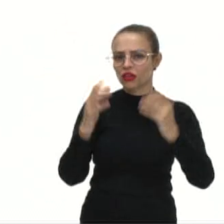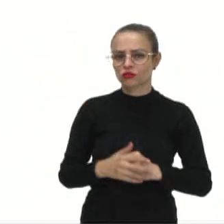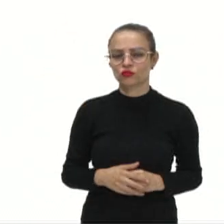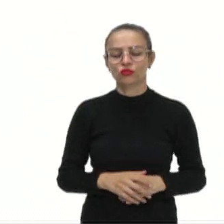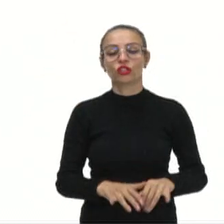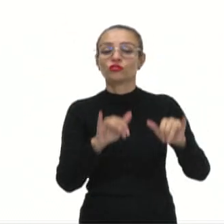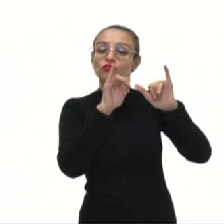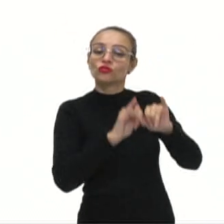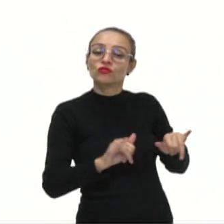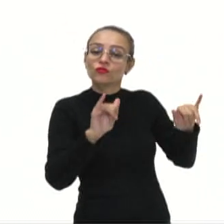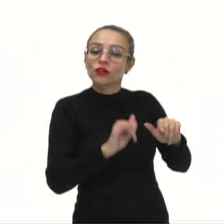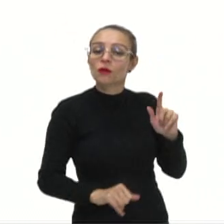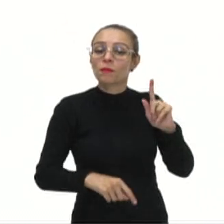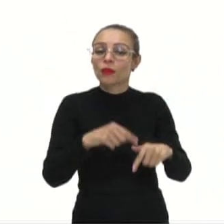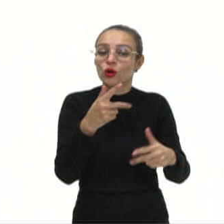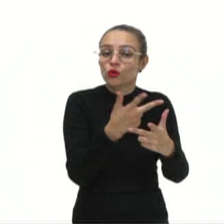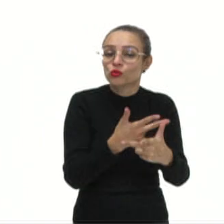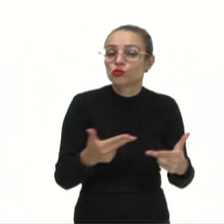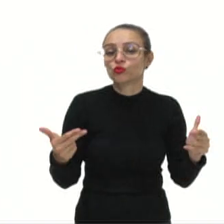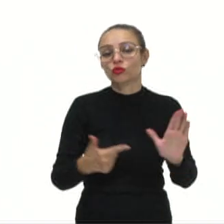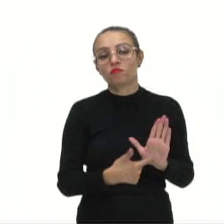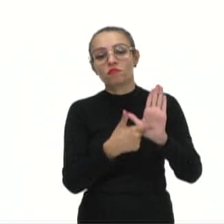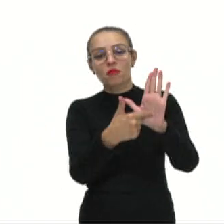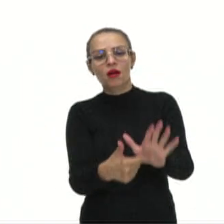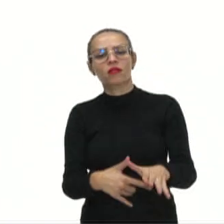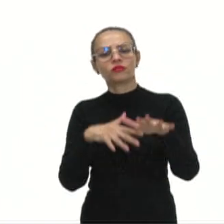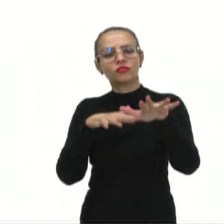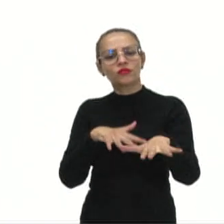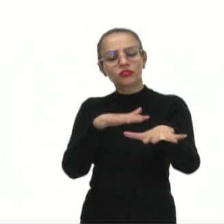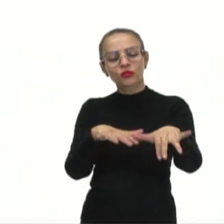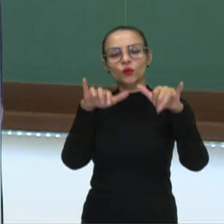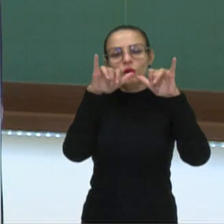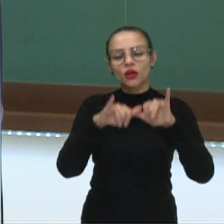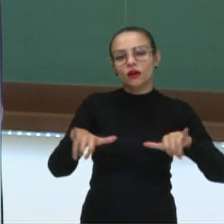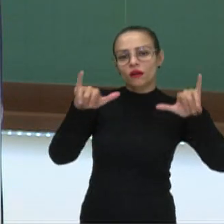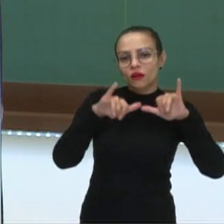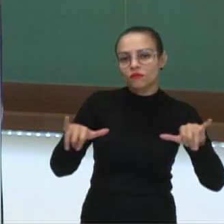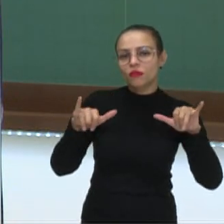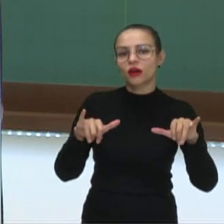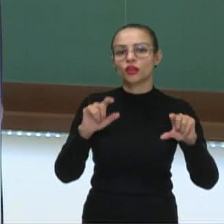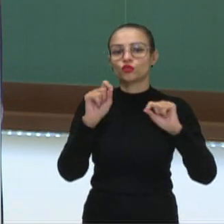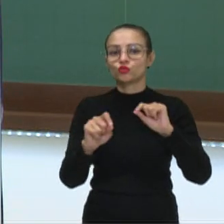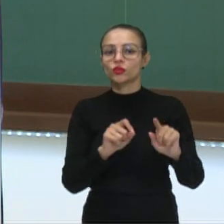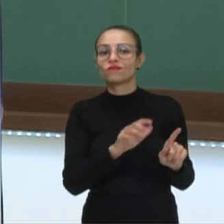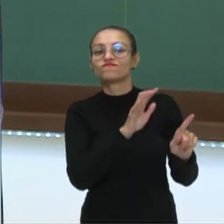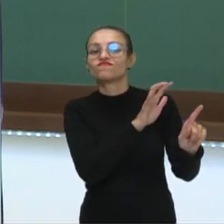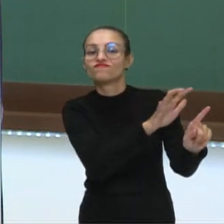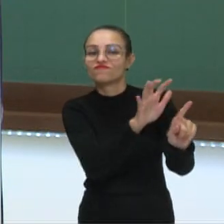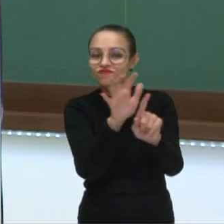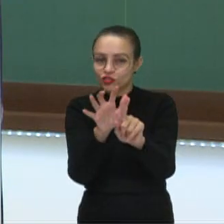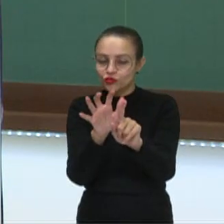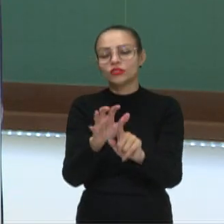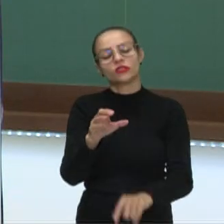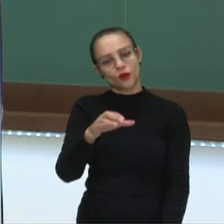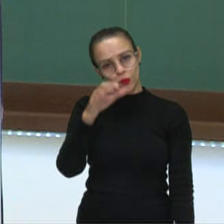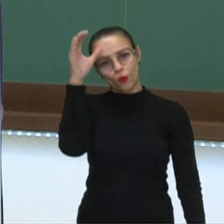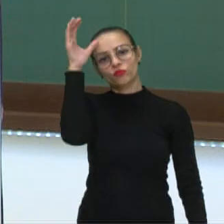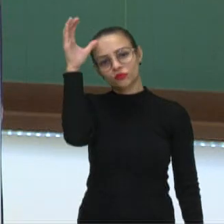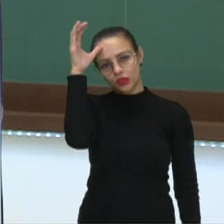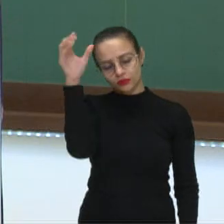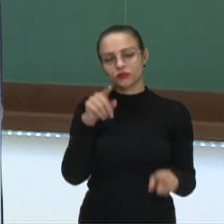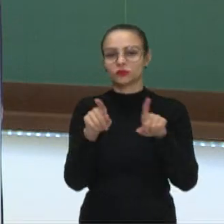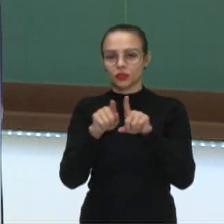de produtos, manifestações, campanhas de sensibilização e